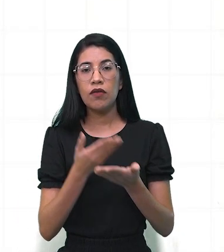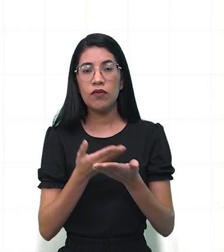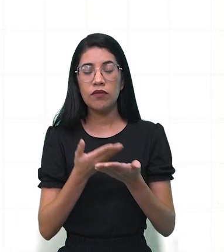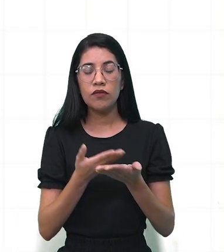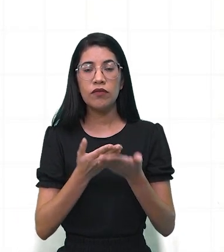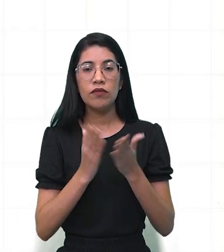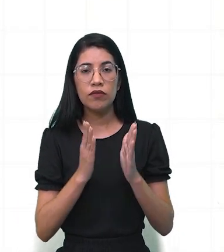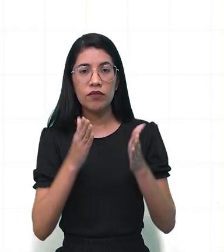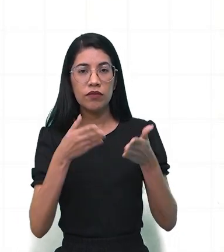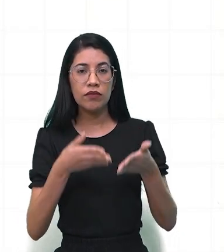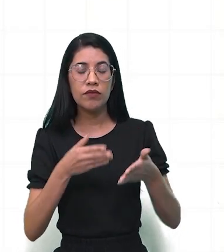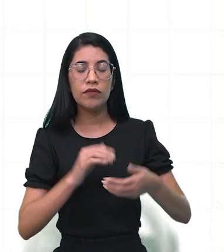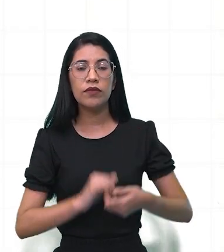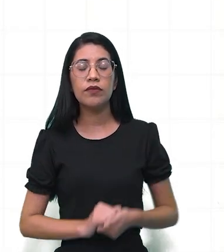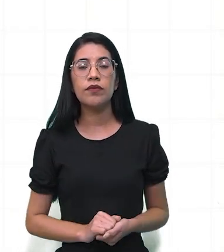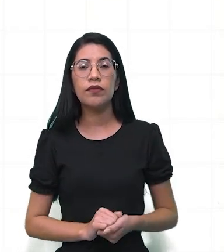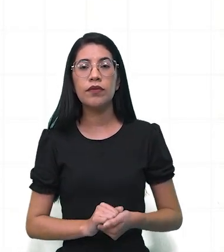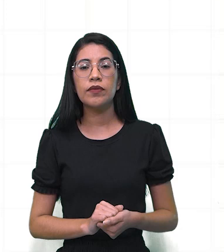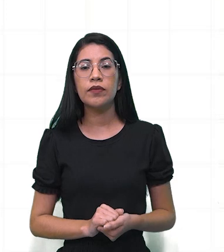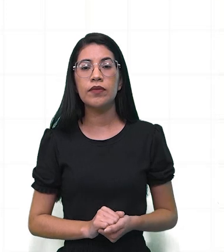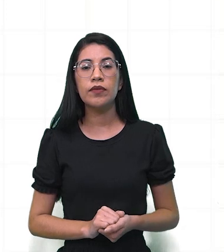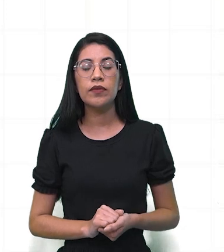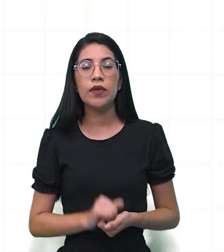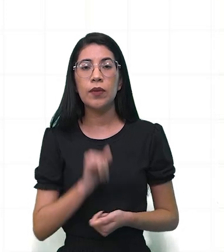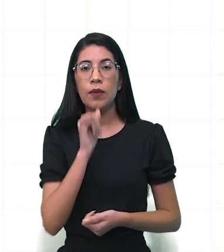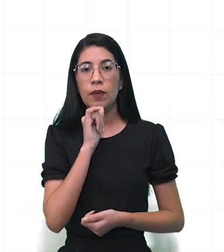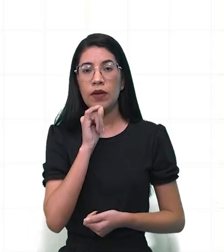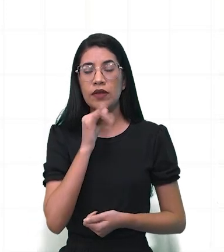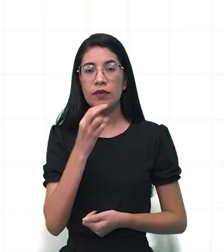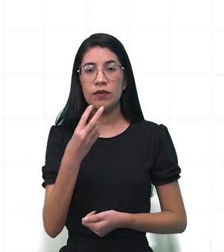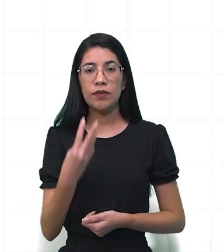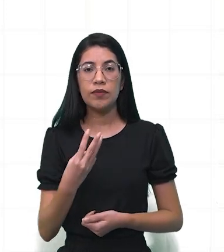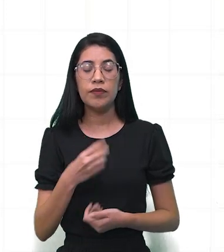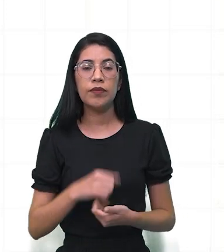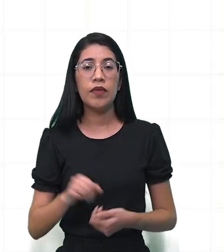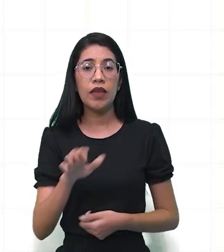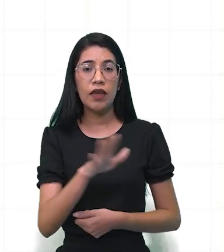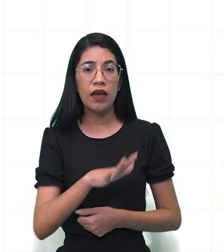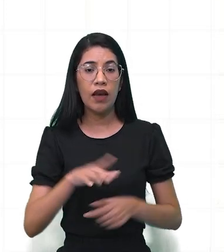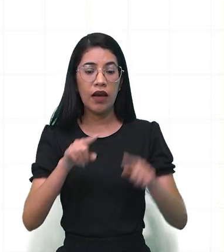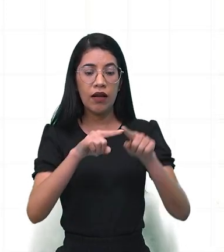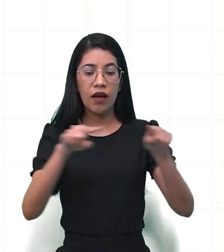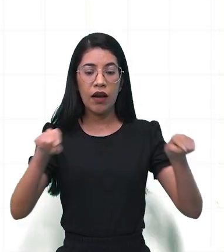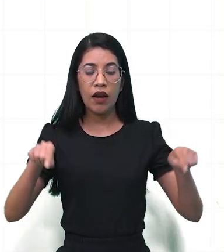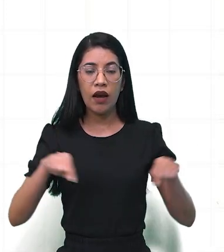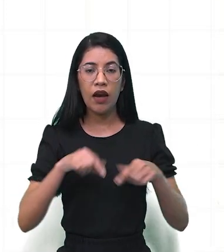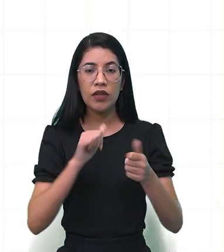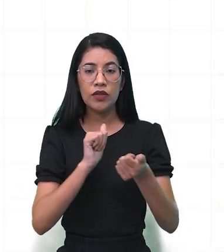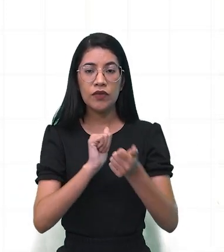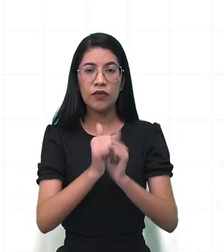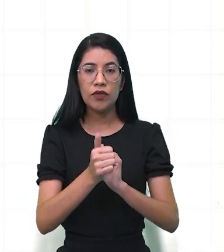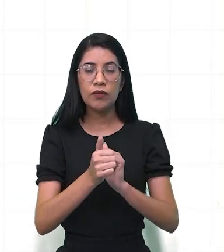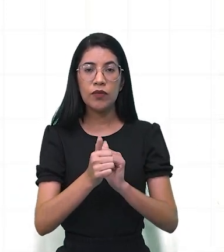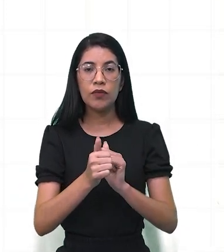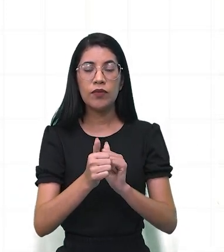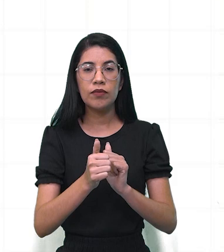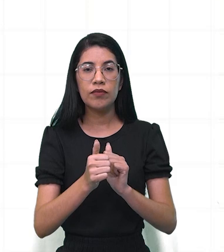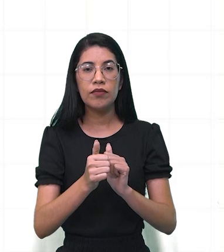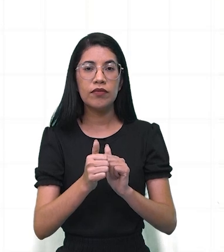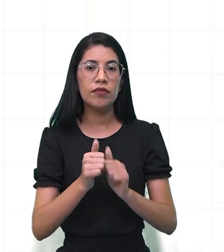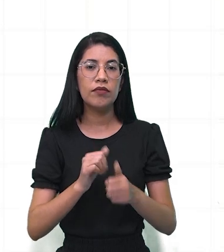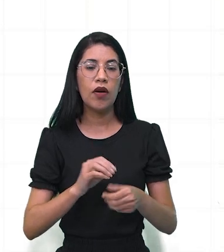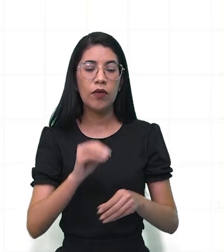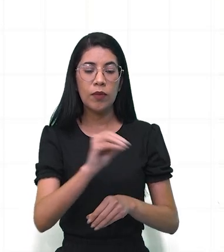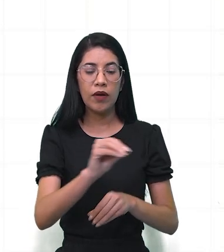estudos. Olha essa questão aqui. Um campo de futebol de botão, né, tem